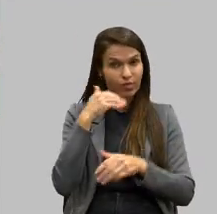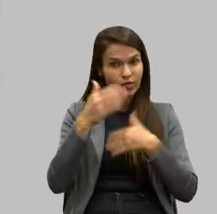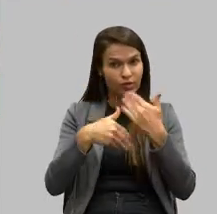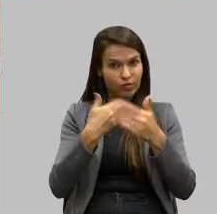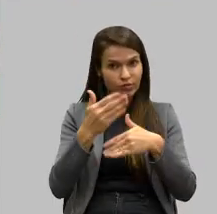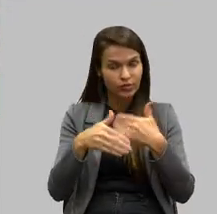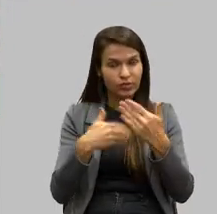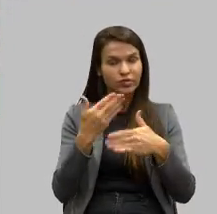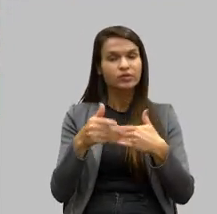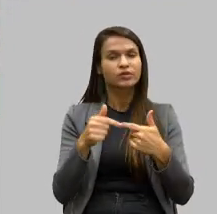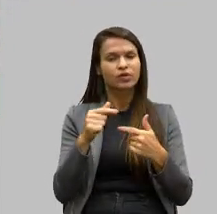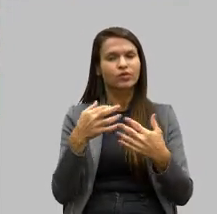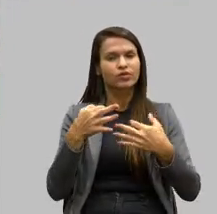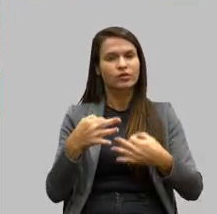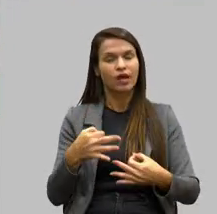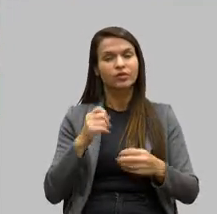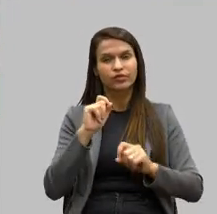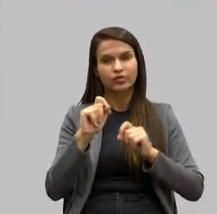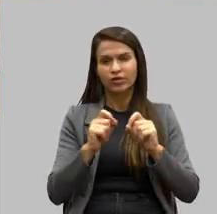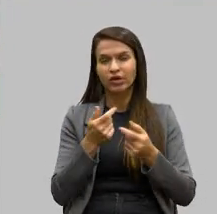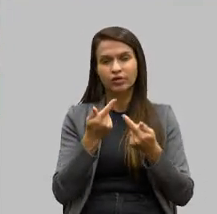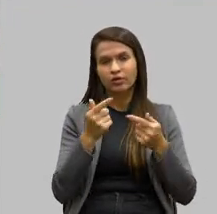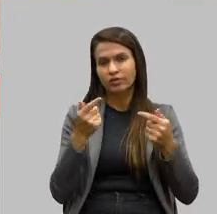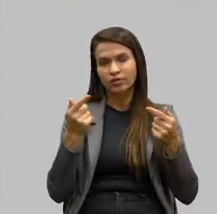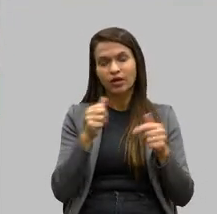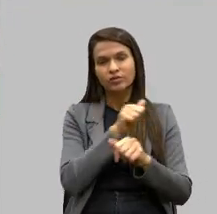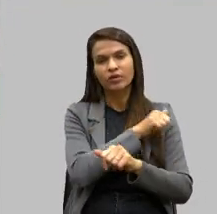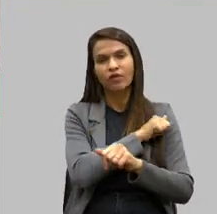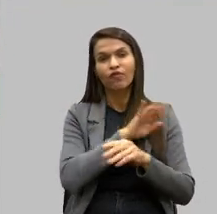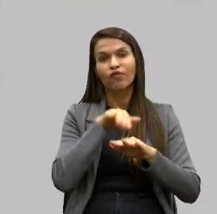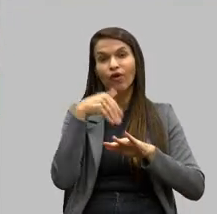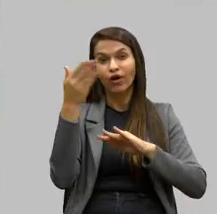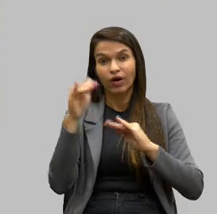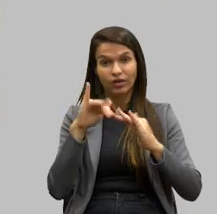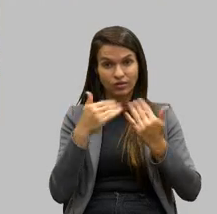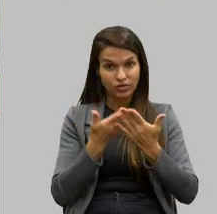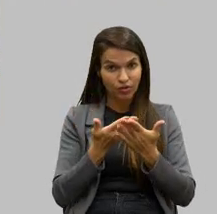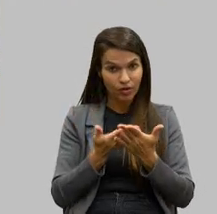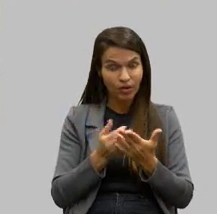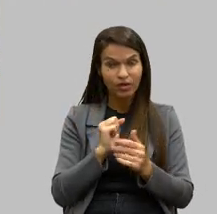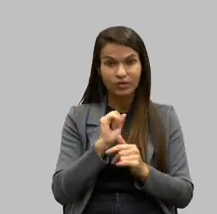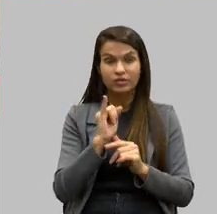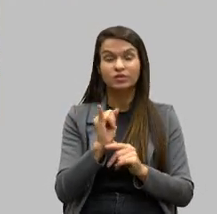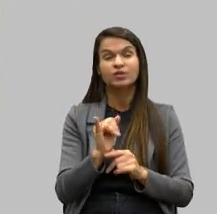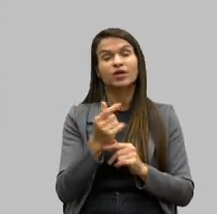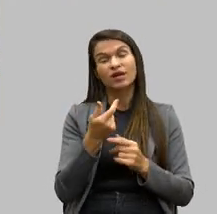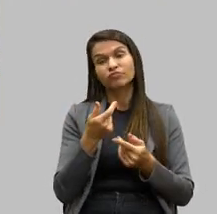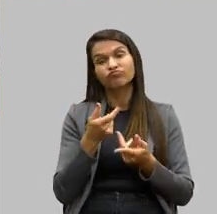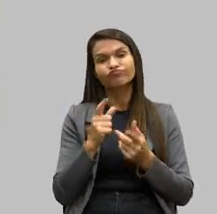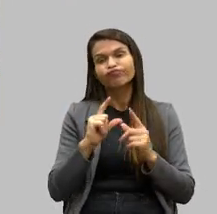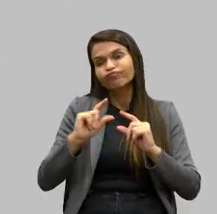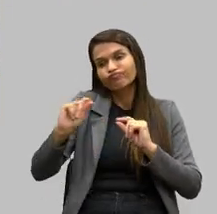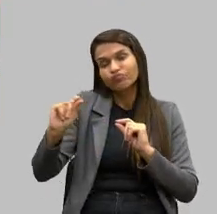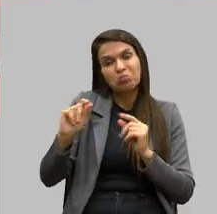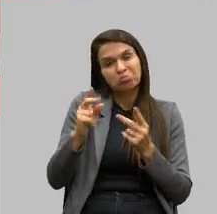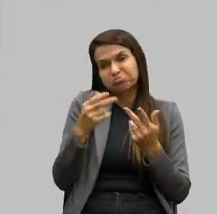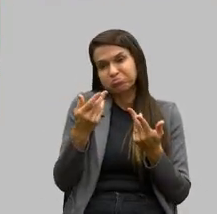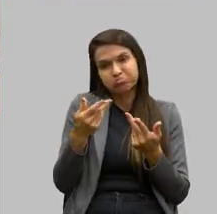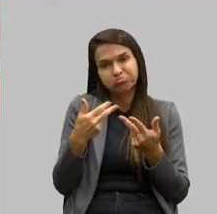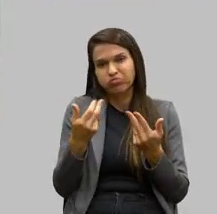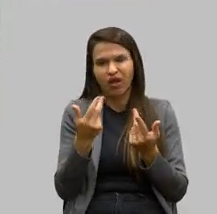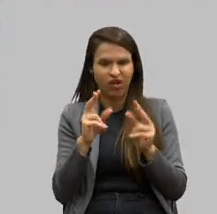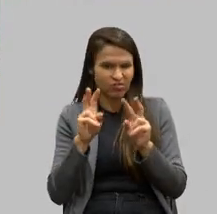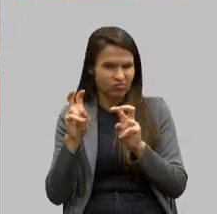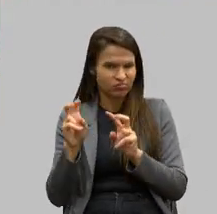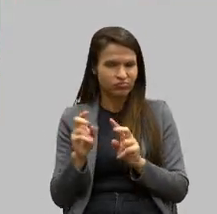buscativa, o ideal é que não tenhamos estudantes fora da escola, mas se ele acabou saindo por algum motivo, nós vamos fazer um